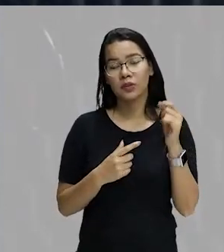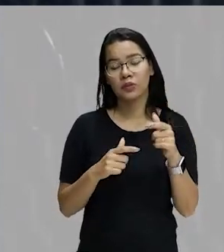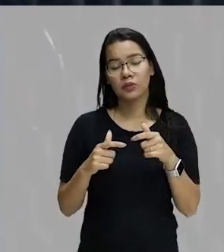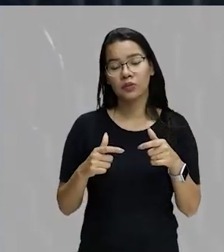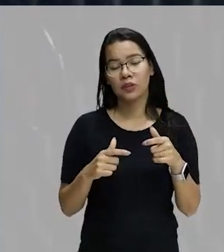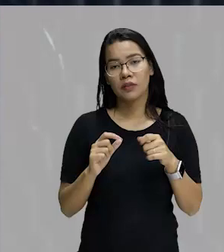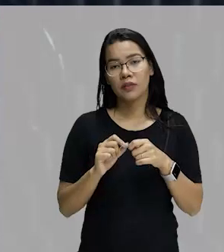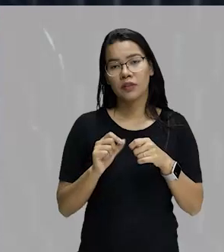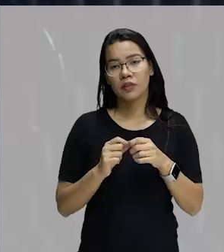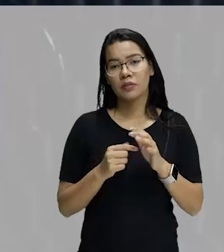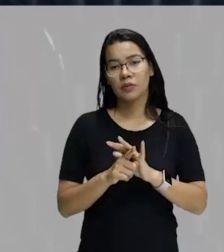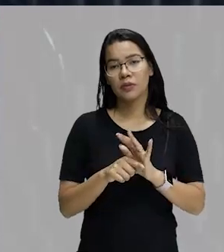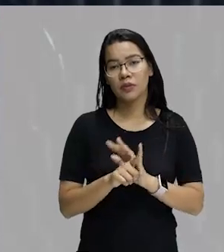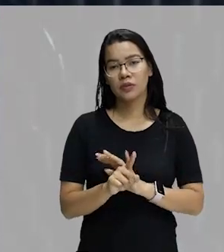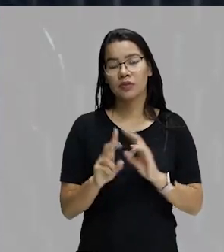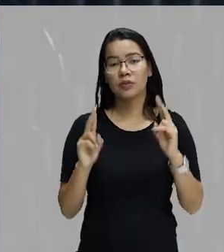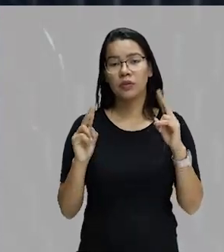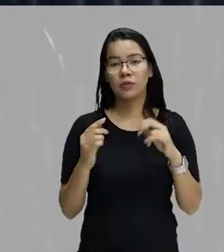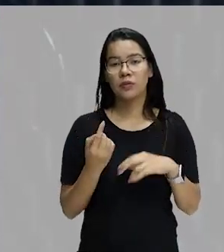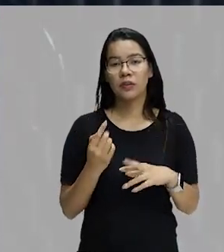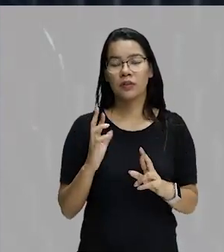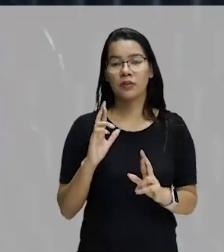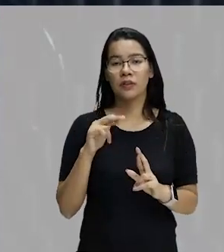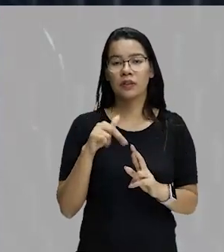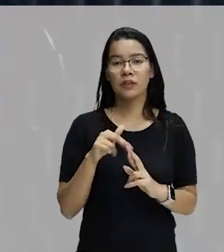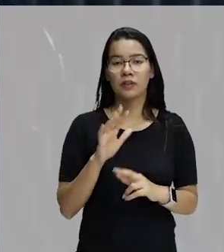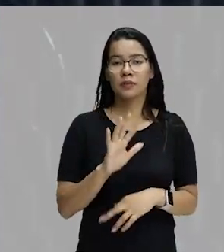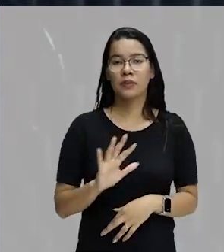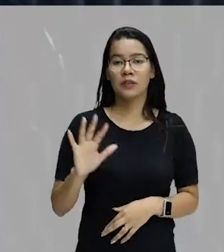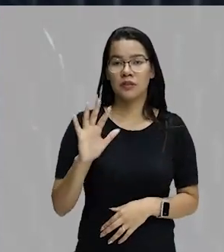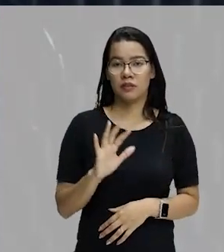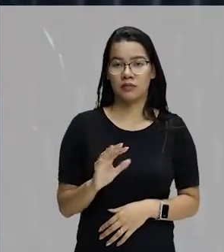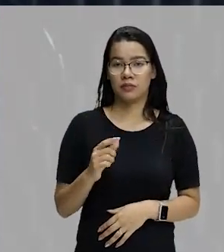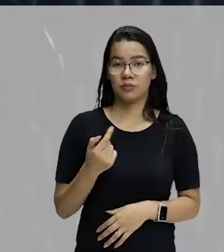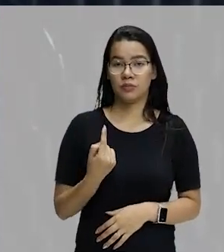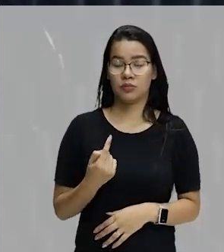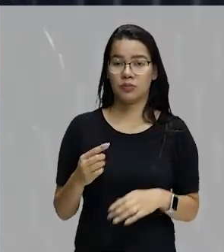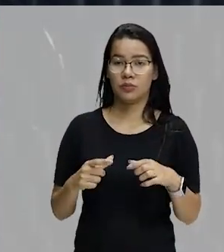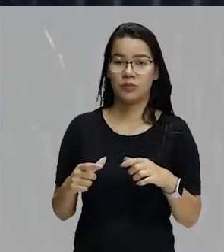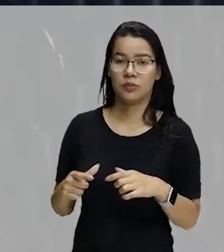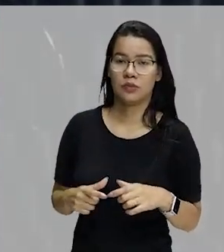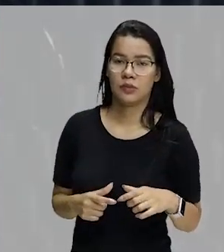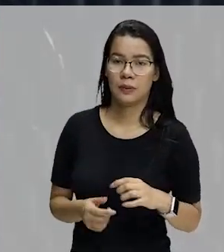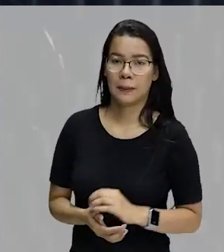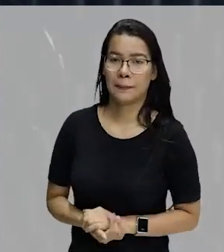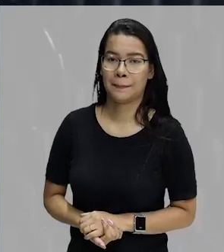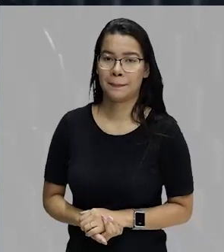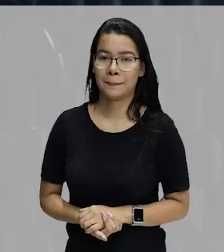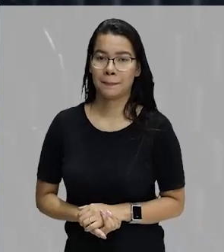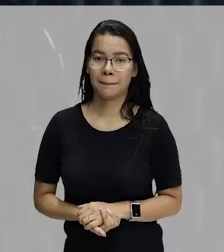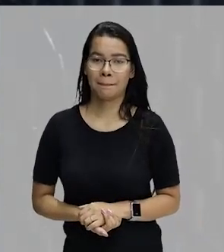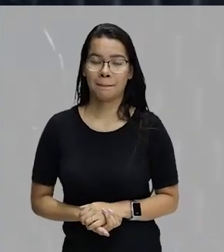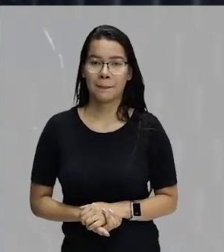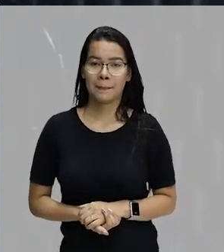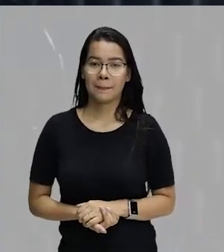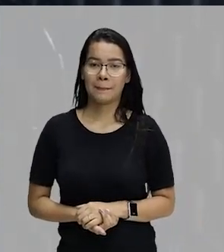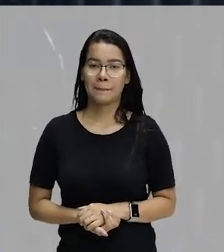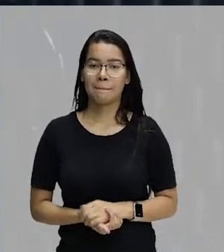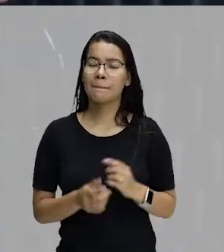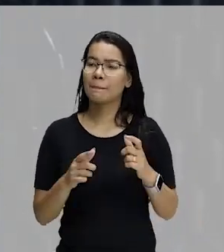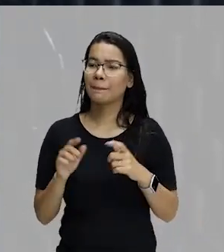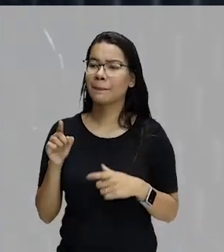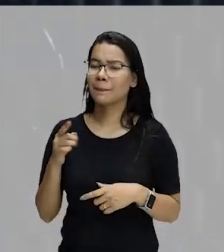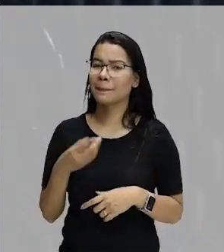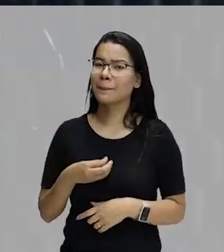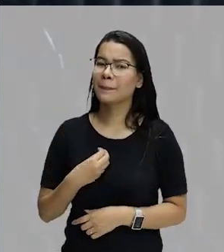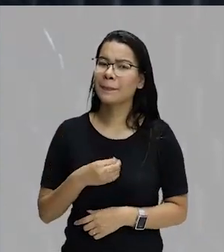fazer um questionamento sobre uma referência espacial, um local. Where do they live? Onde eles